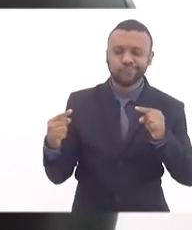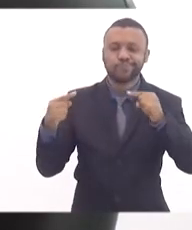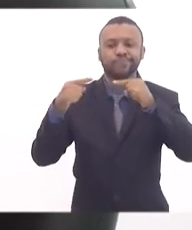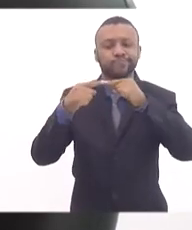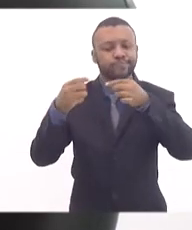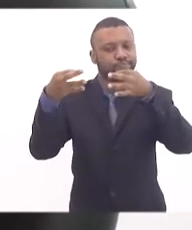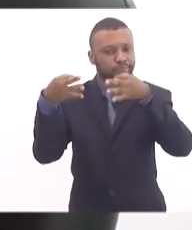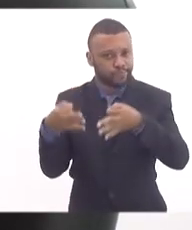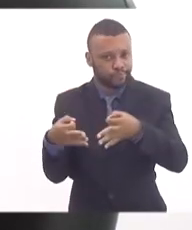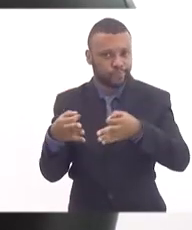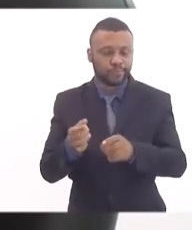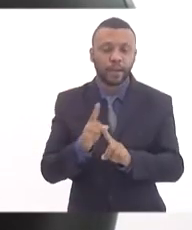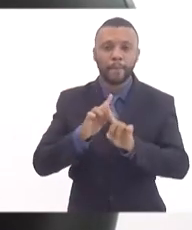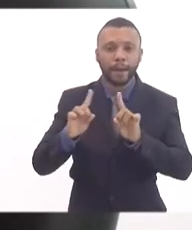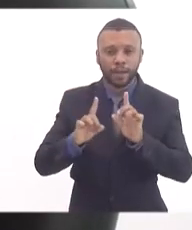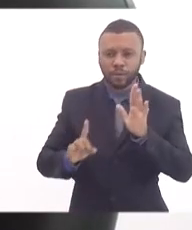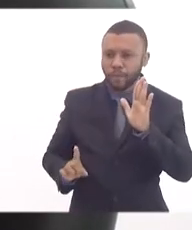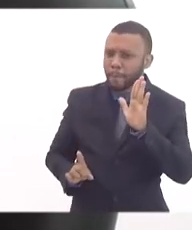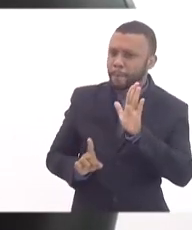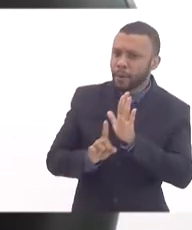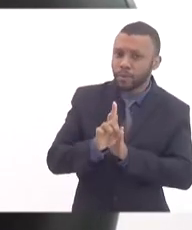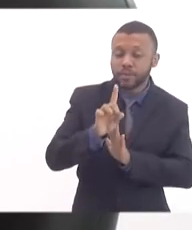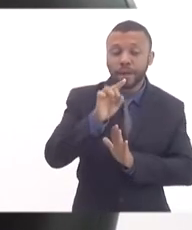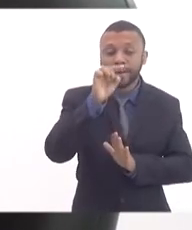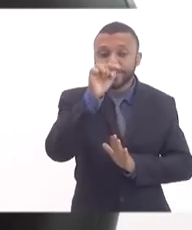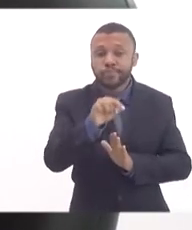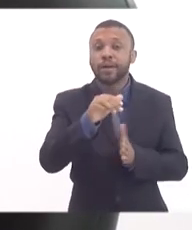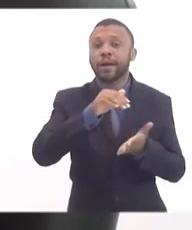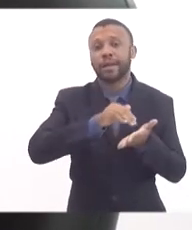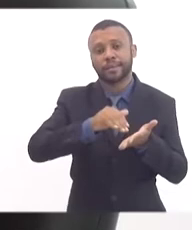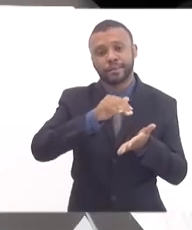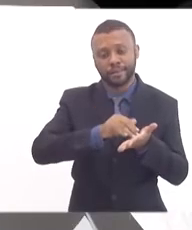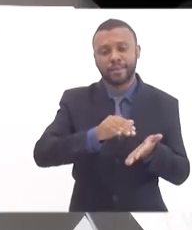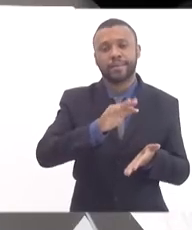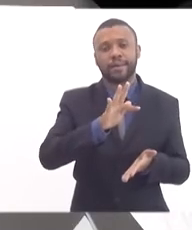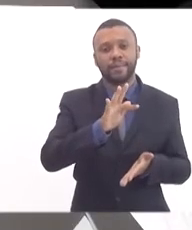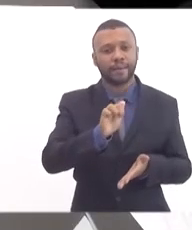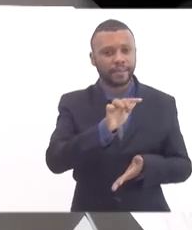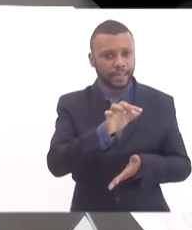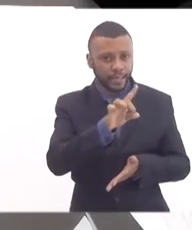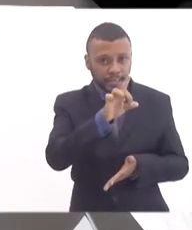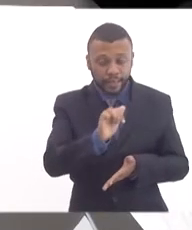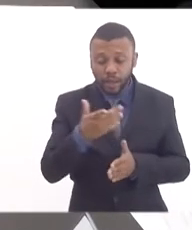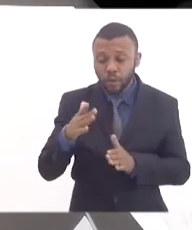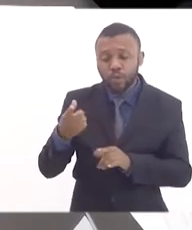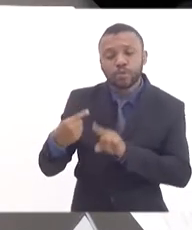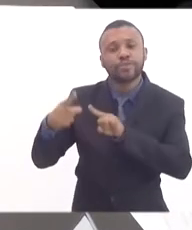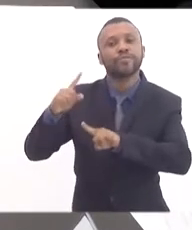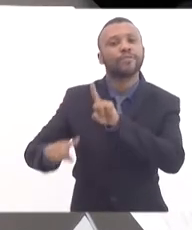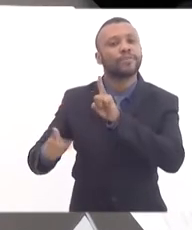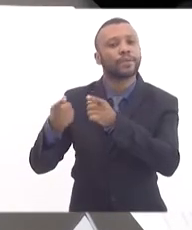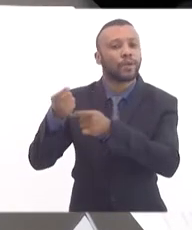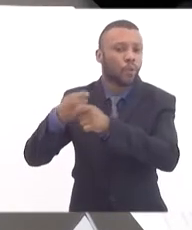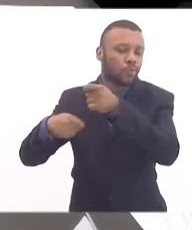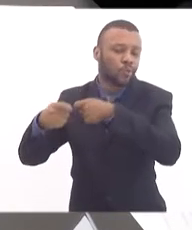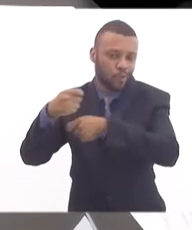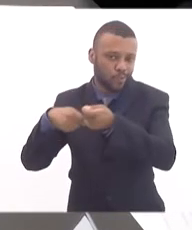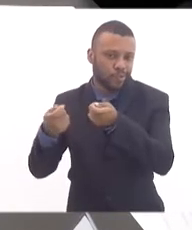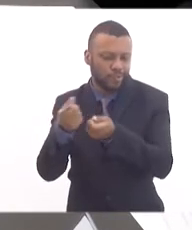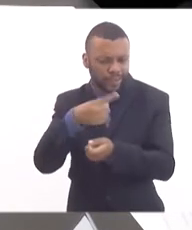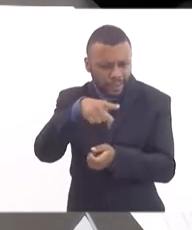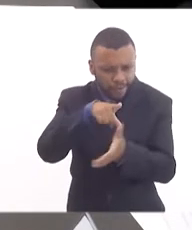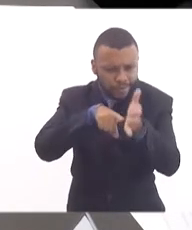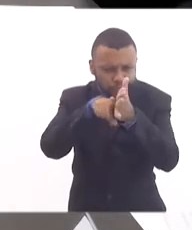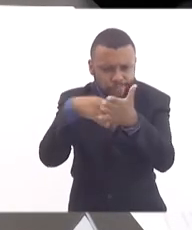pertinente mas eu vou perguntar a fazenda eu desenvolvimento econômico eles fizeram algum Estúdio Em paga e Me